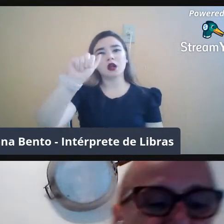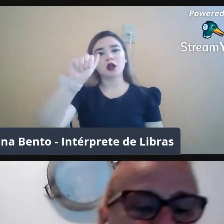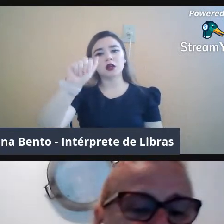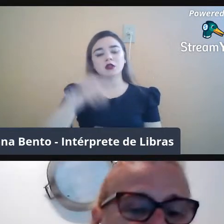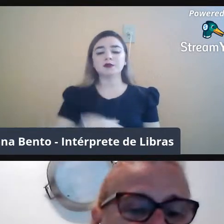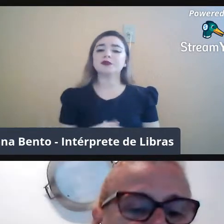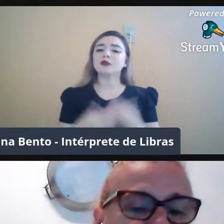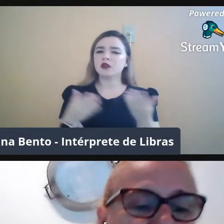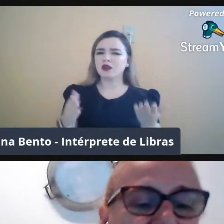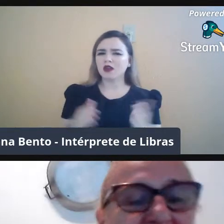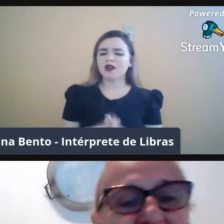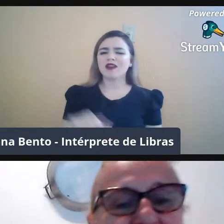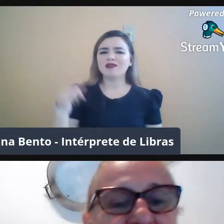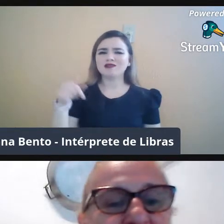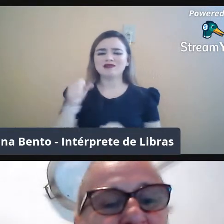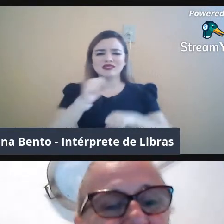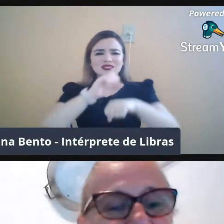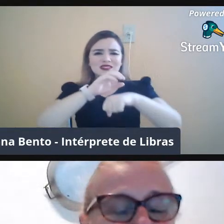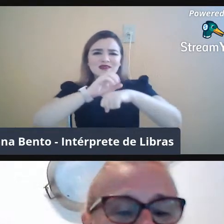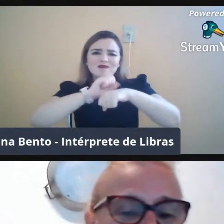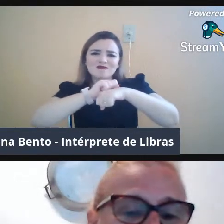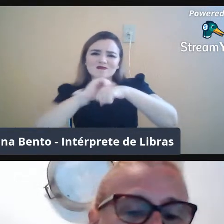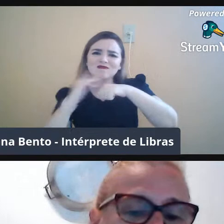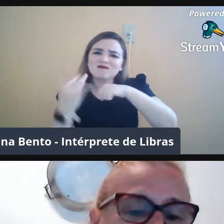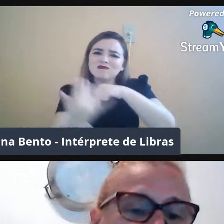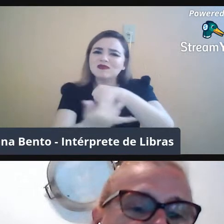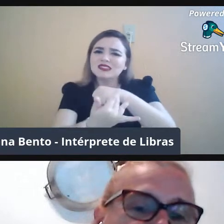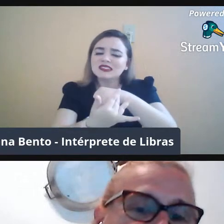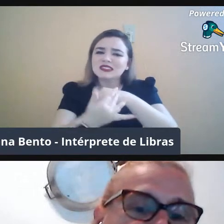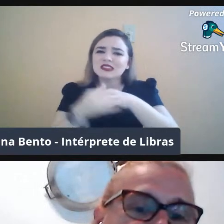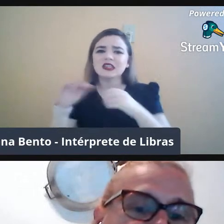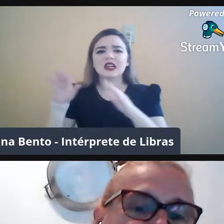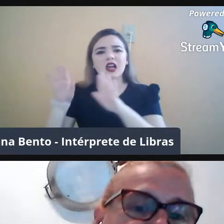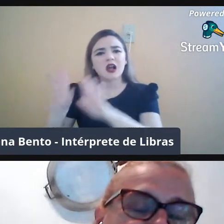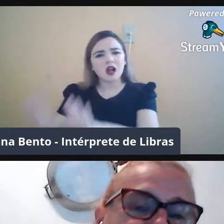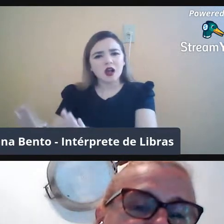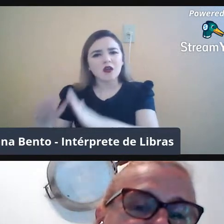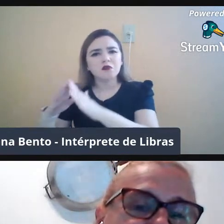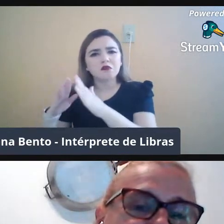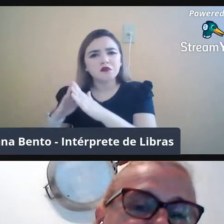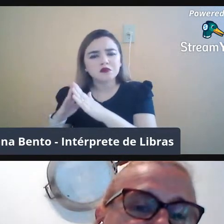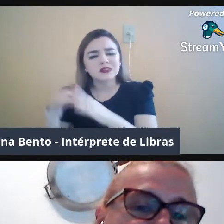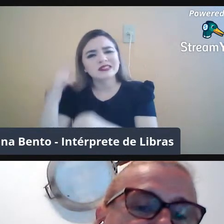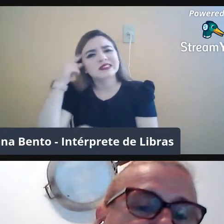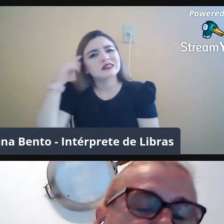de pandemia, pensar em Sim. ecologia, qual é a importância disso, Laura?